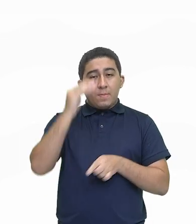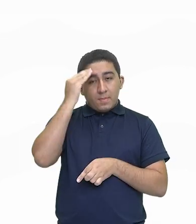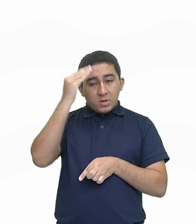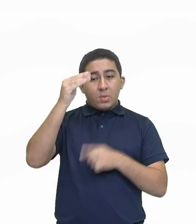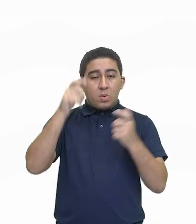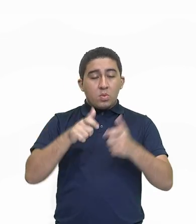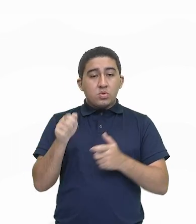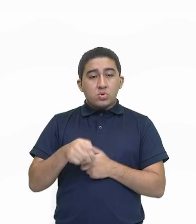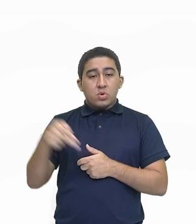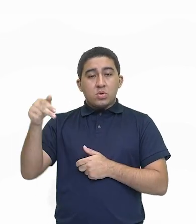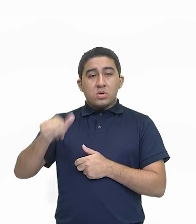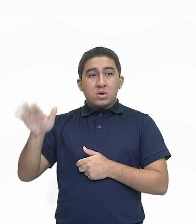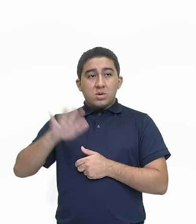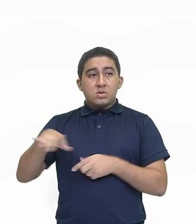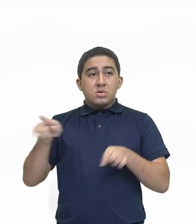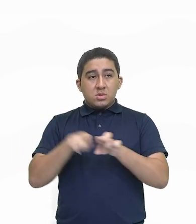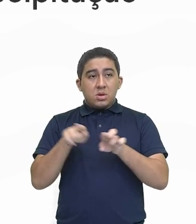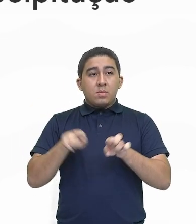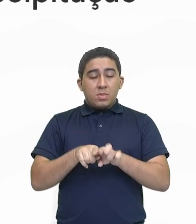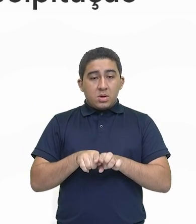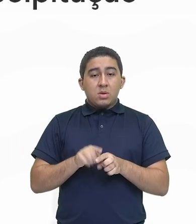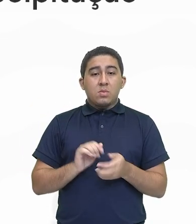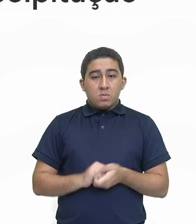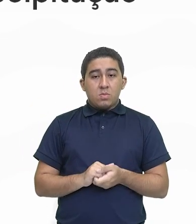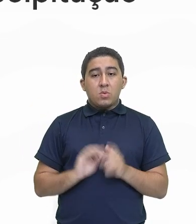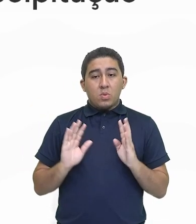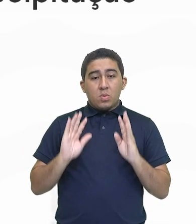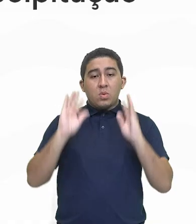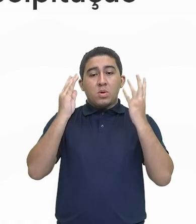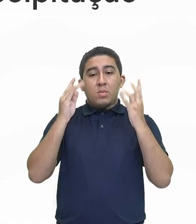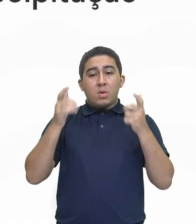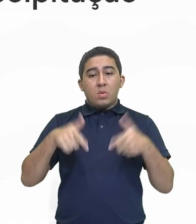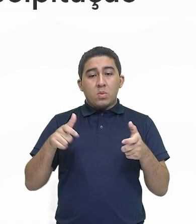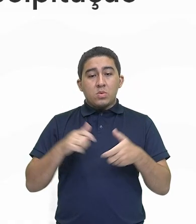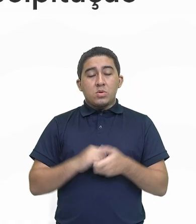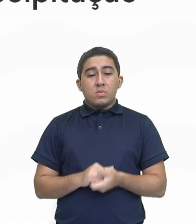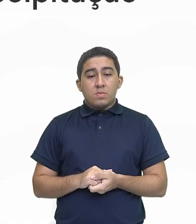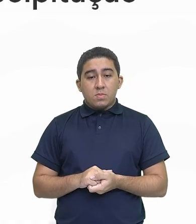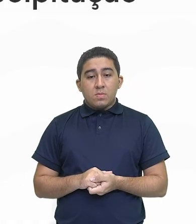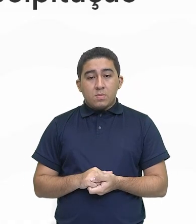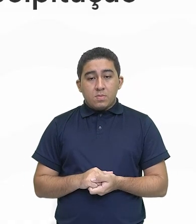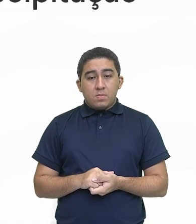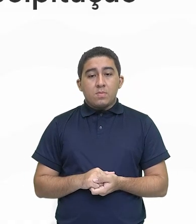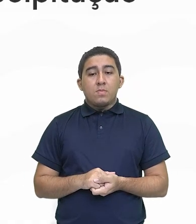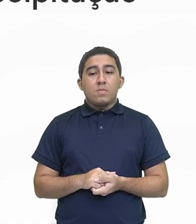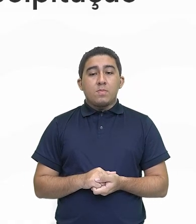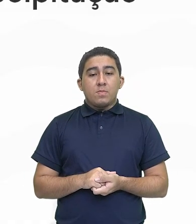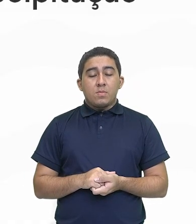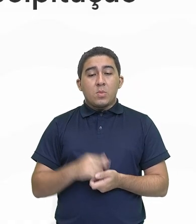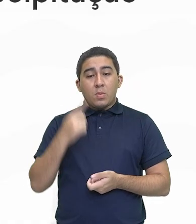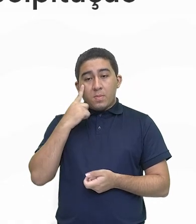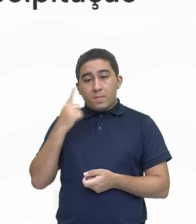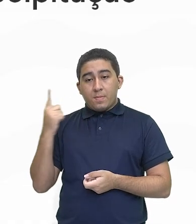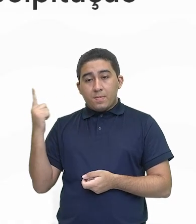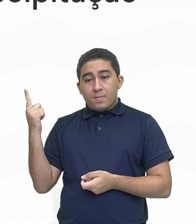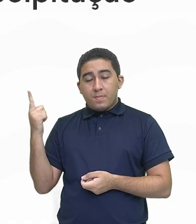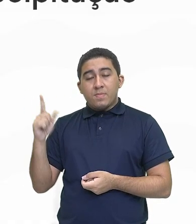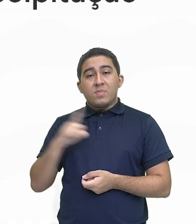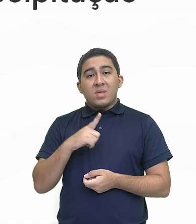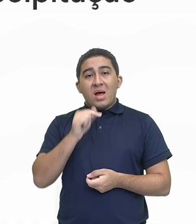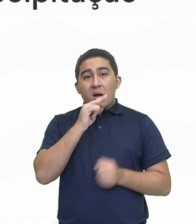no Nordeste, e o clima temperado, né, semiárido, com alta